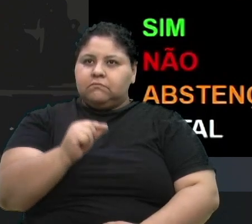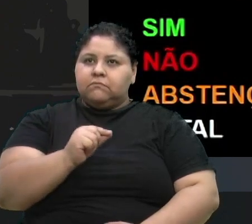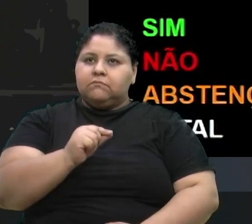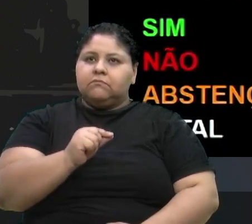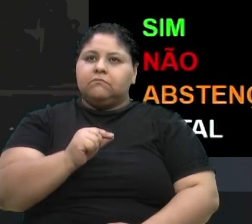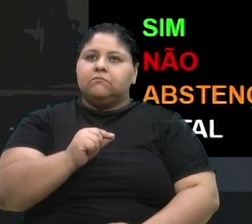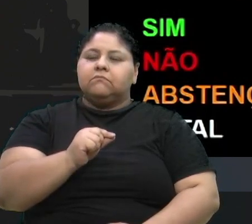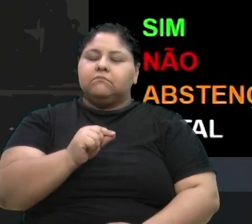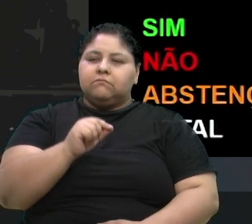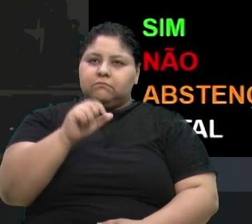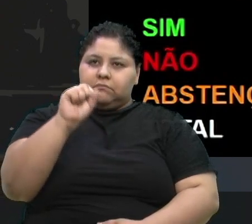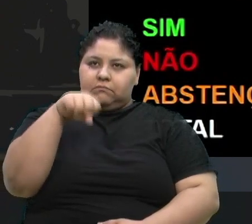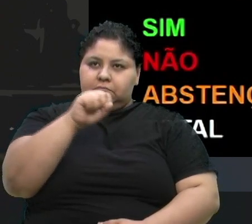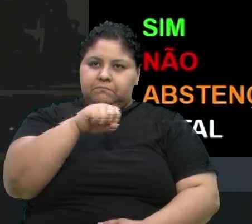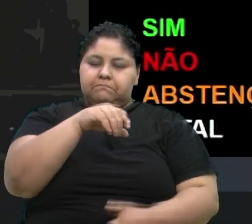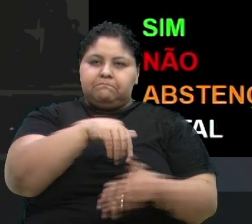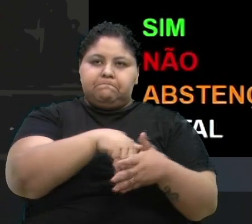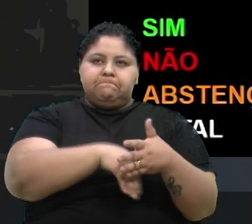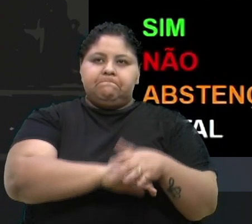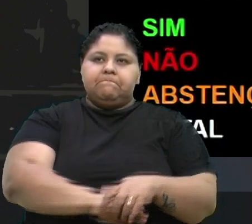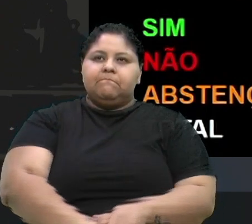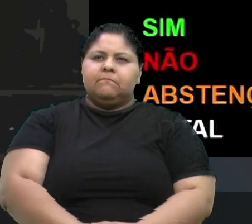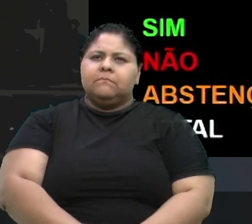Vota sim, Sandro Fantinel.